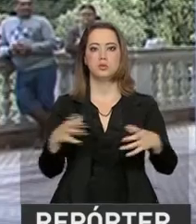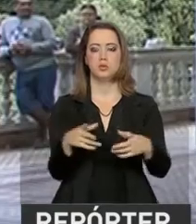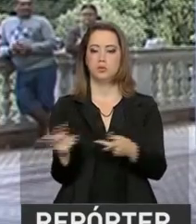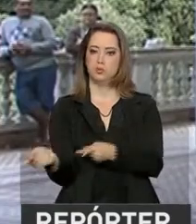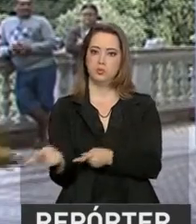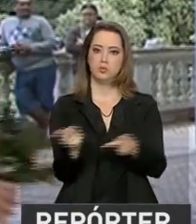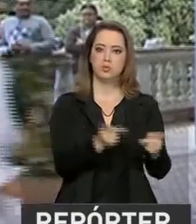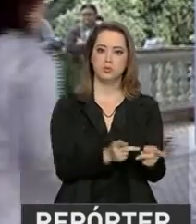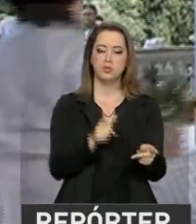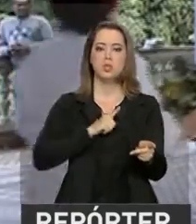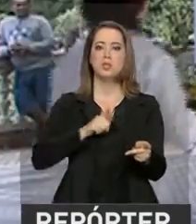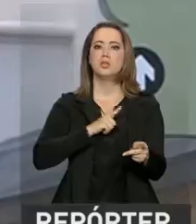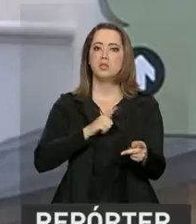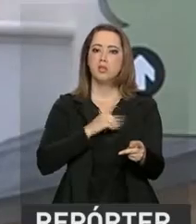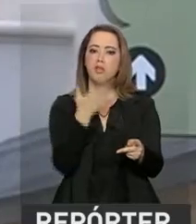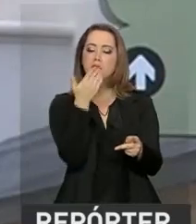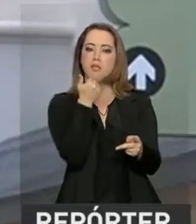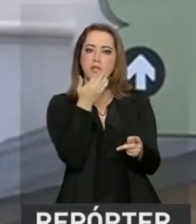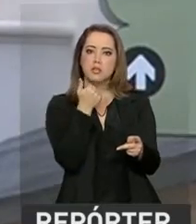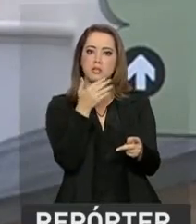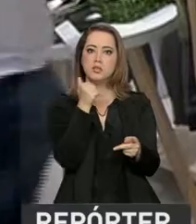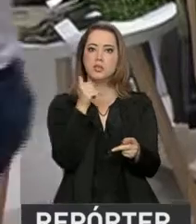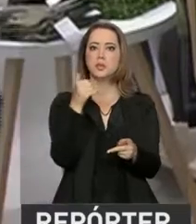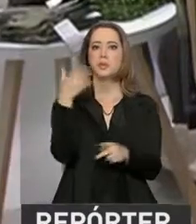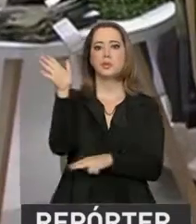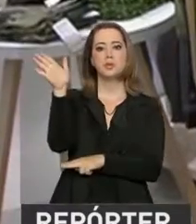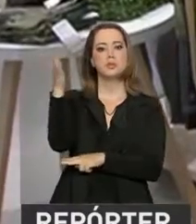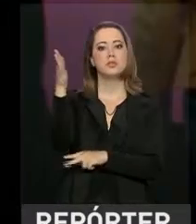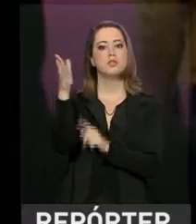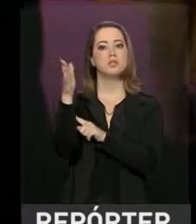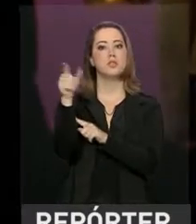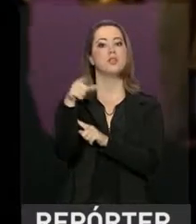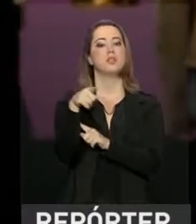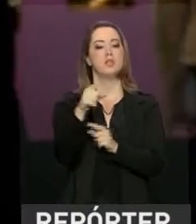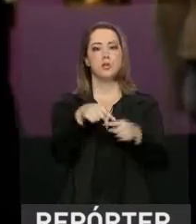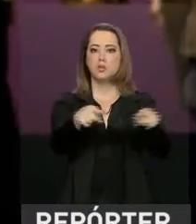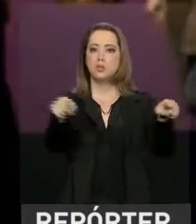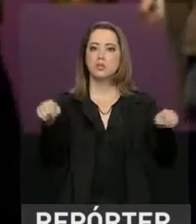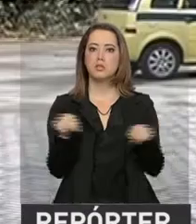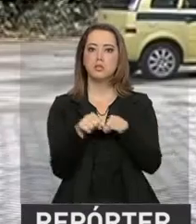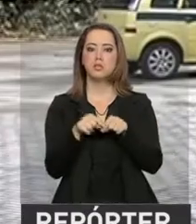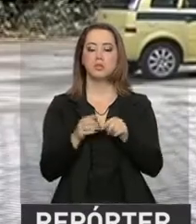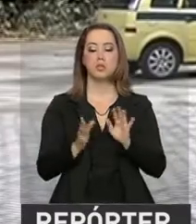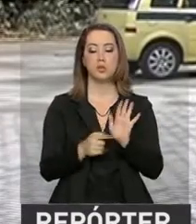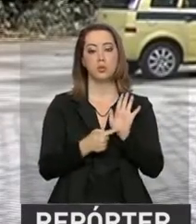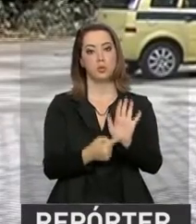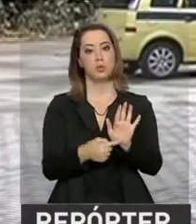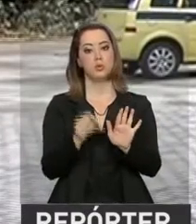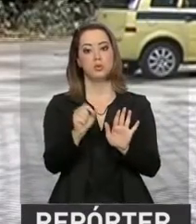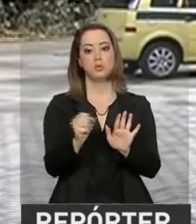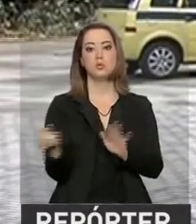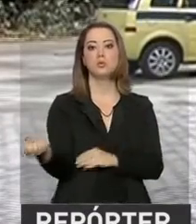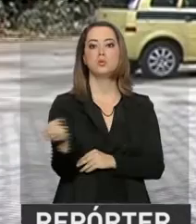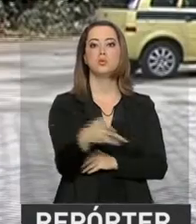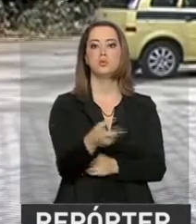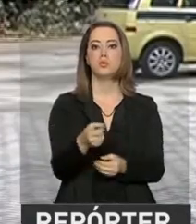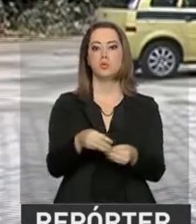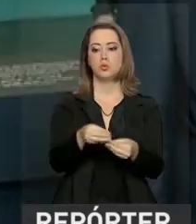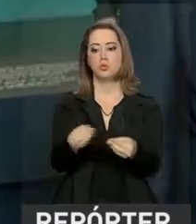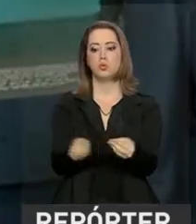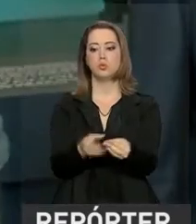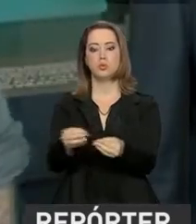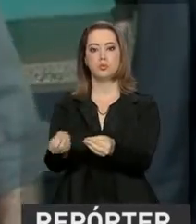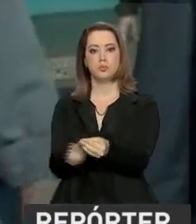com espaço gastronômico, sinalização, loja, salão de exposições e uma nova bilheteria para o